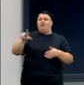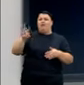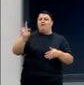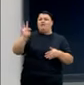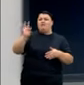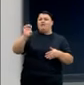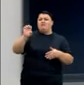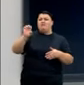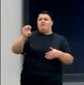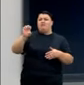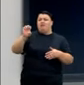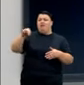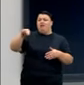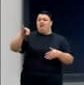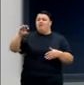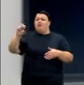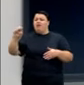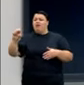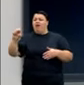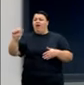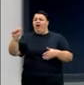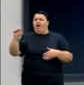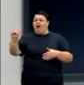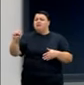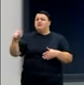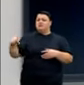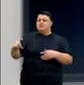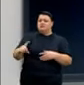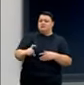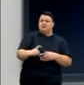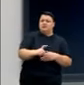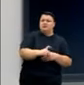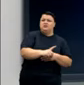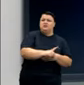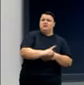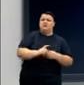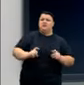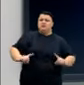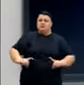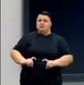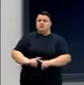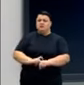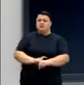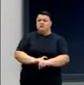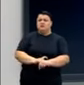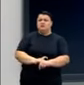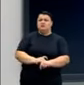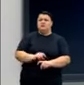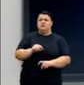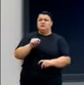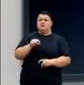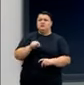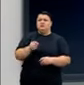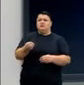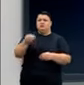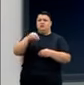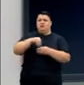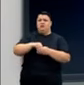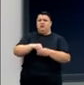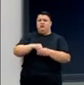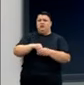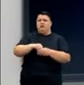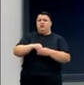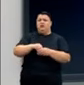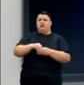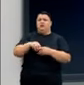os pseudocelomados, exemplo, as lombrigas, os celomados, os cordados em geral, né? Nós